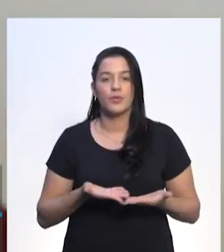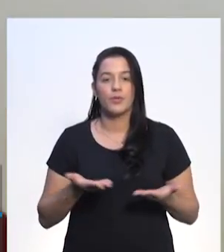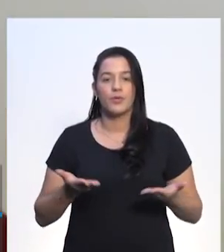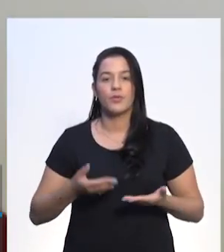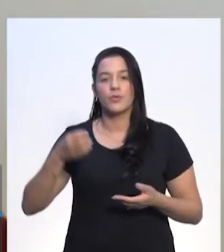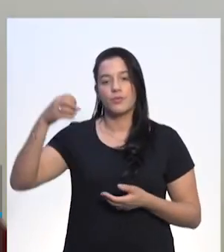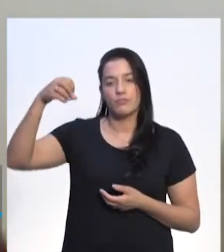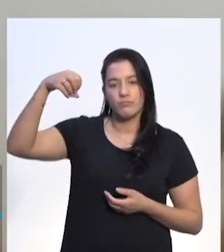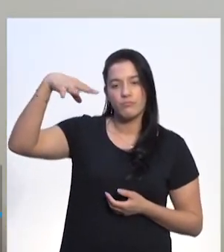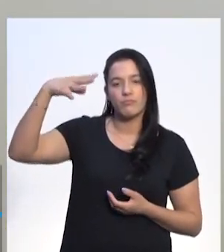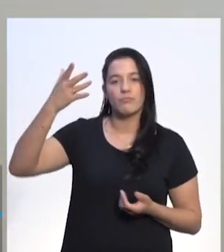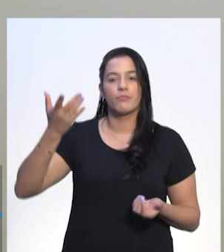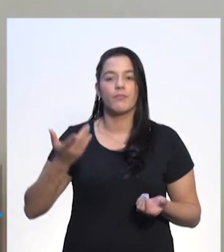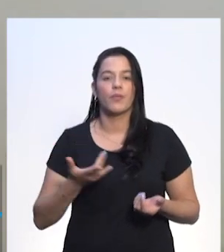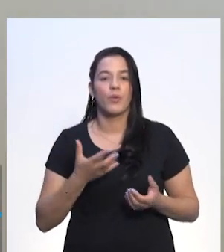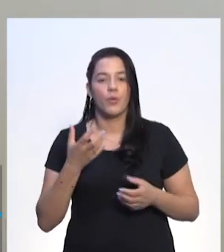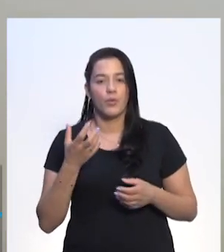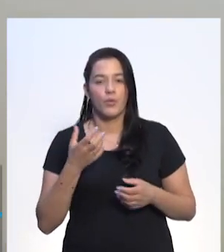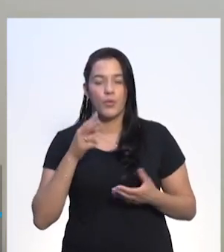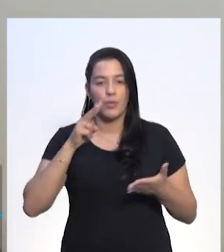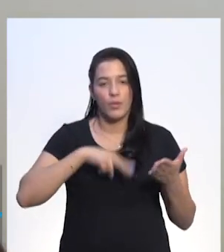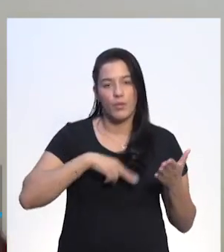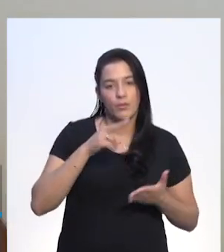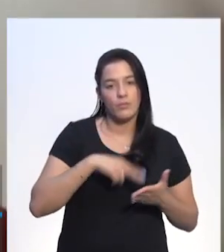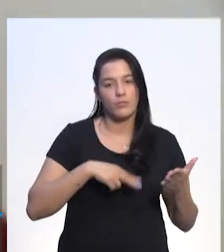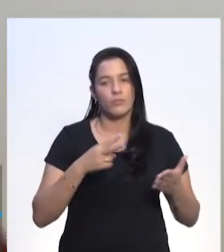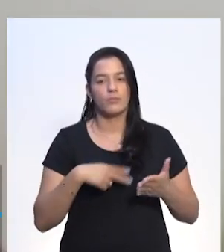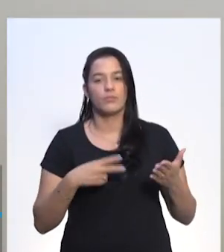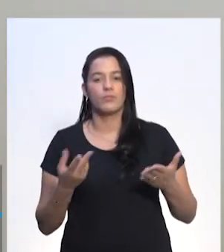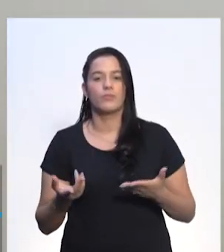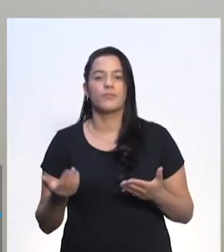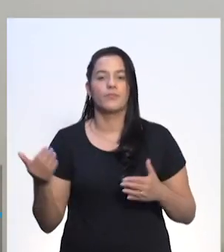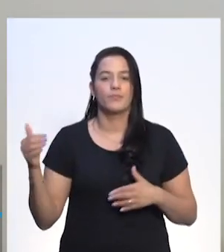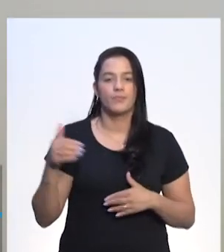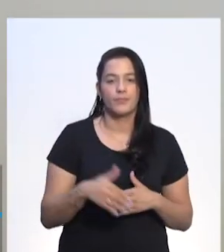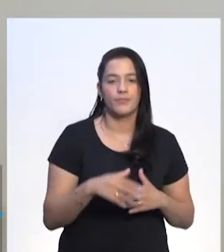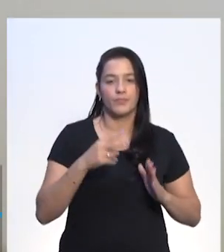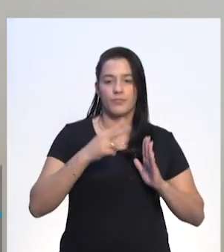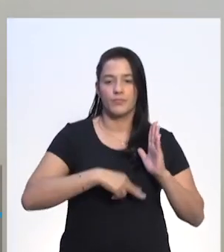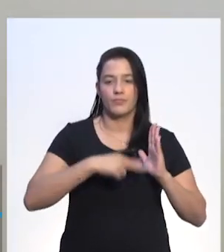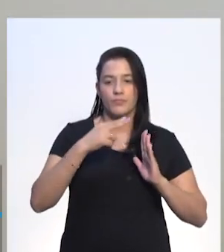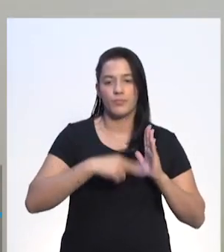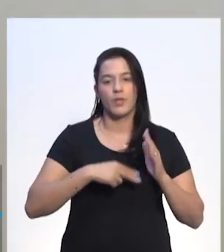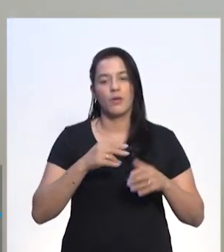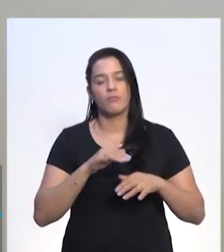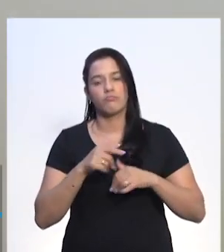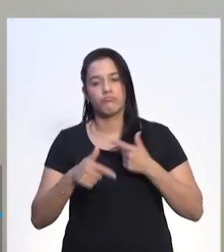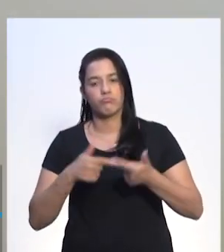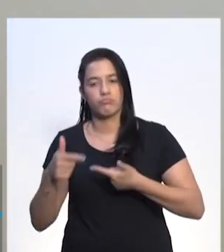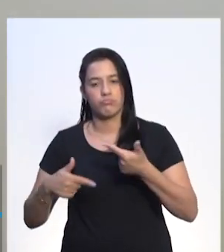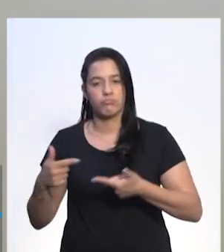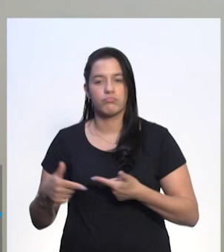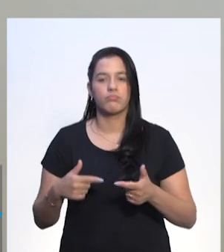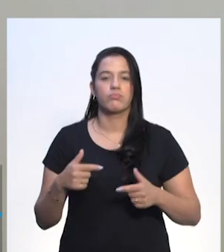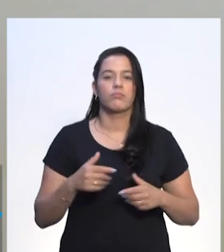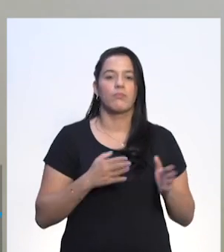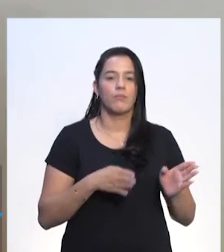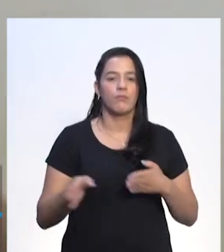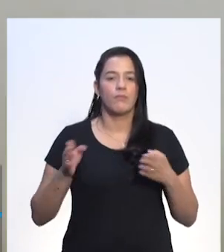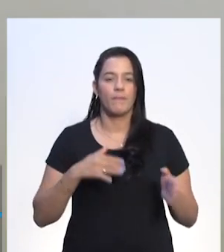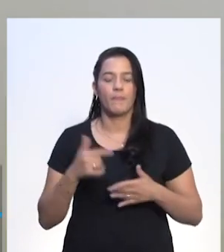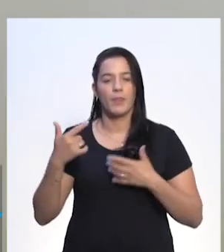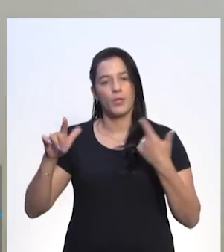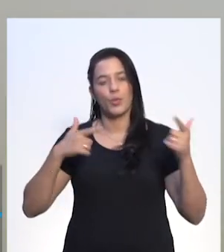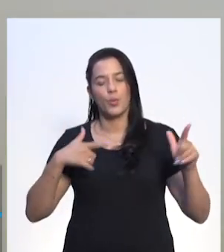de poste, o leitor nas empresas que liam, né, para os trabalhadores que estavam, né, trabalhando em máquinas, e